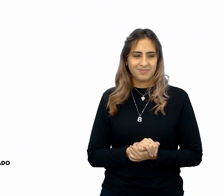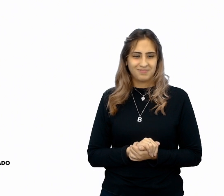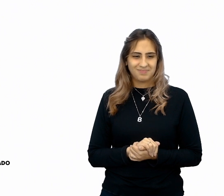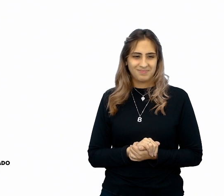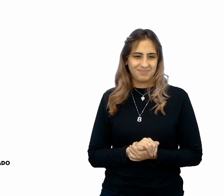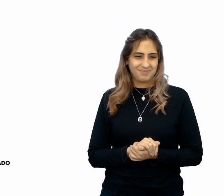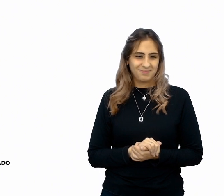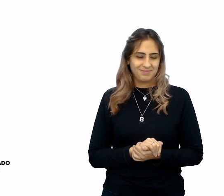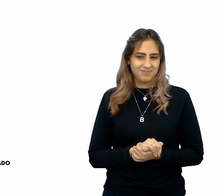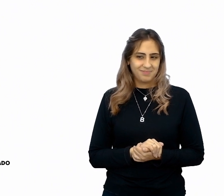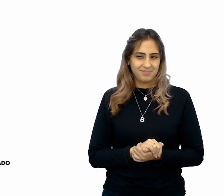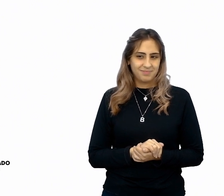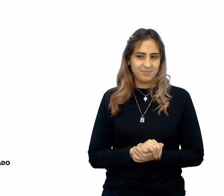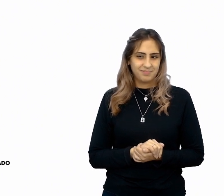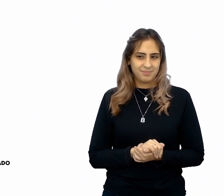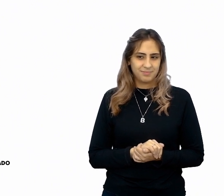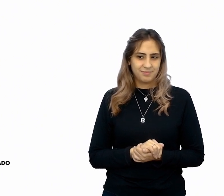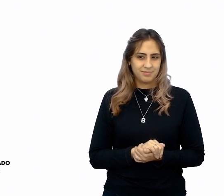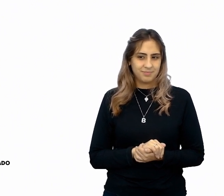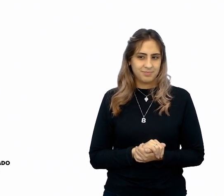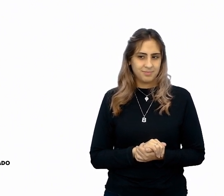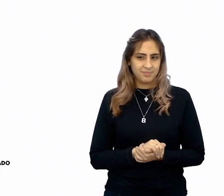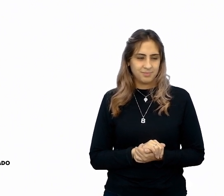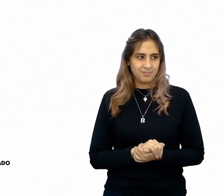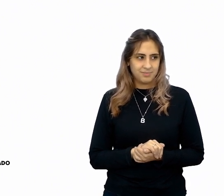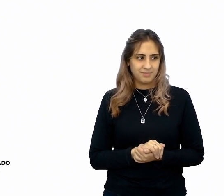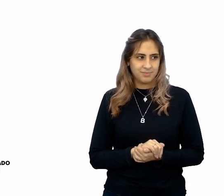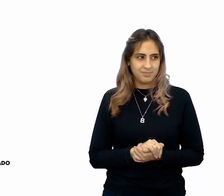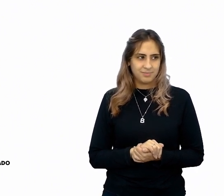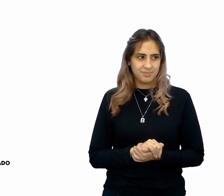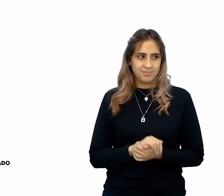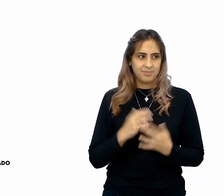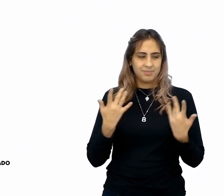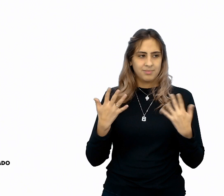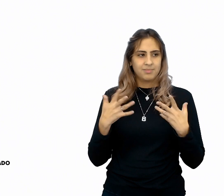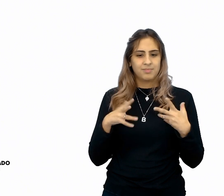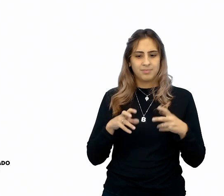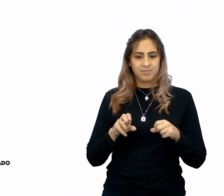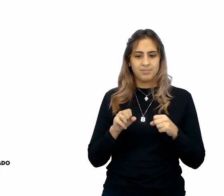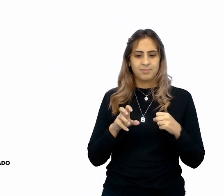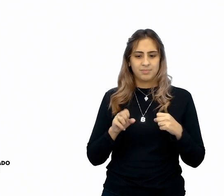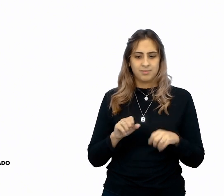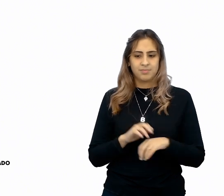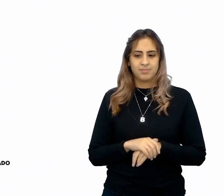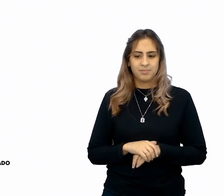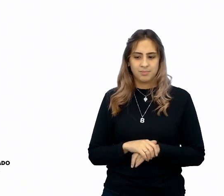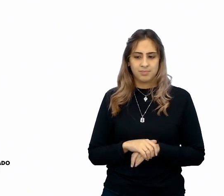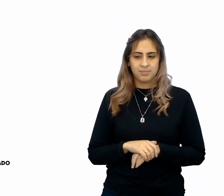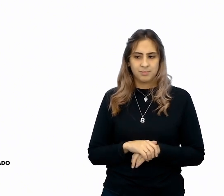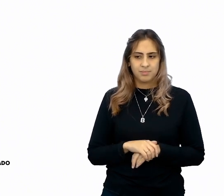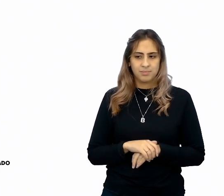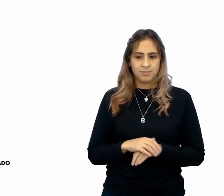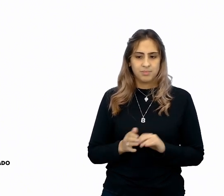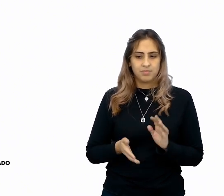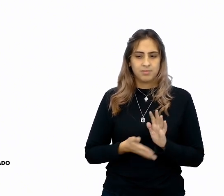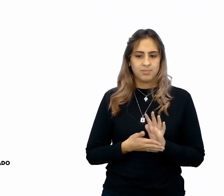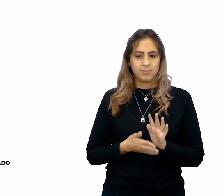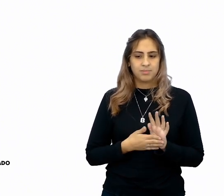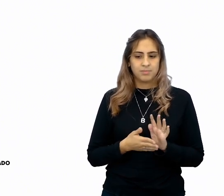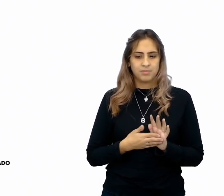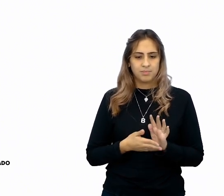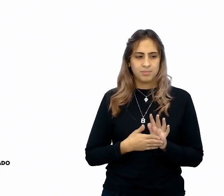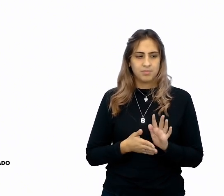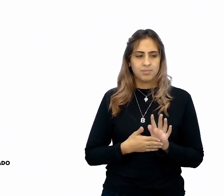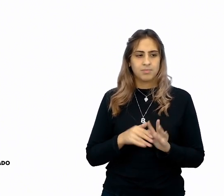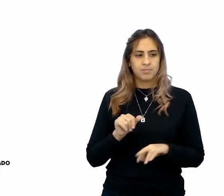que a hora de pôr a mão na massa, de revisar a proposta da atividade, de